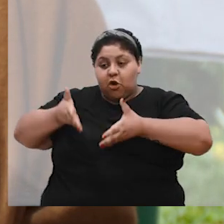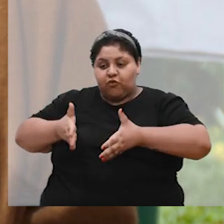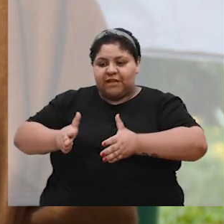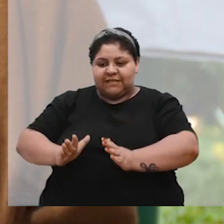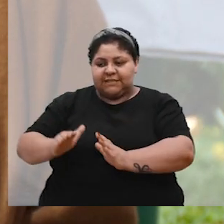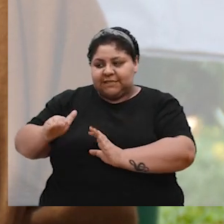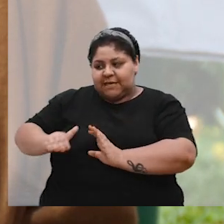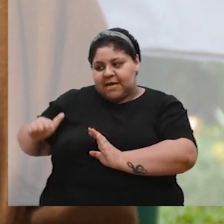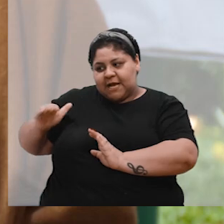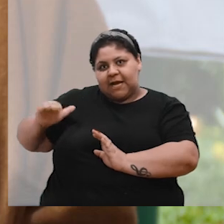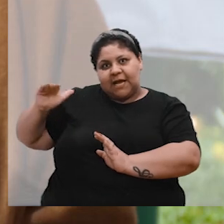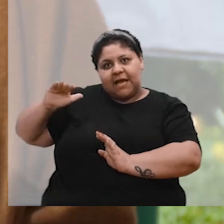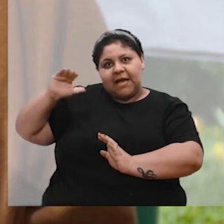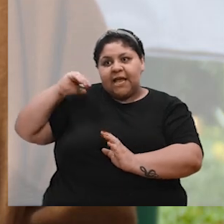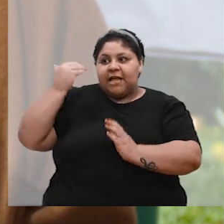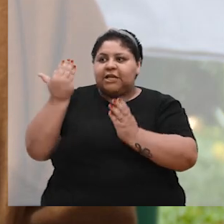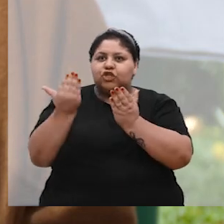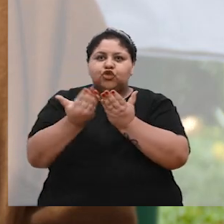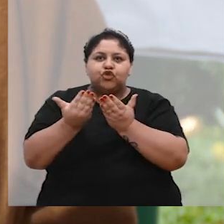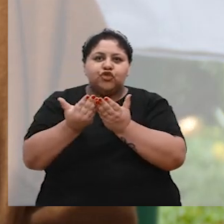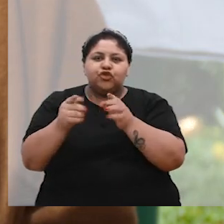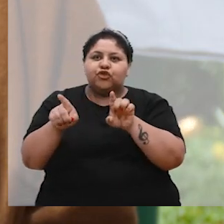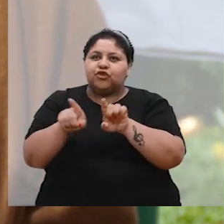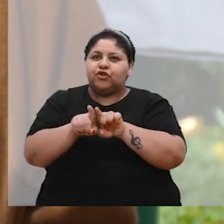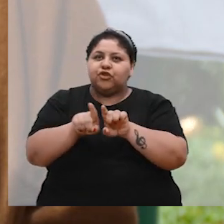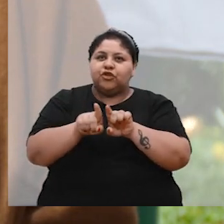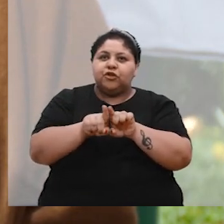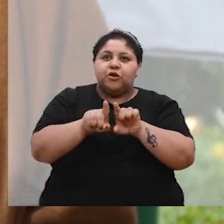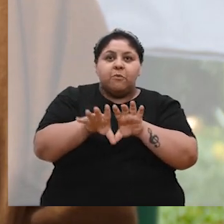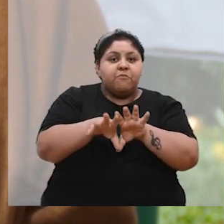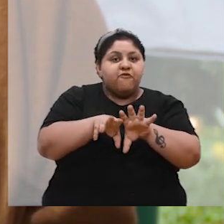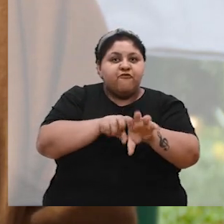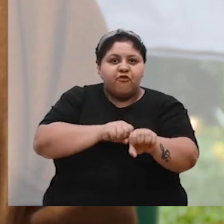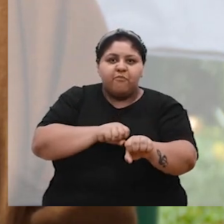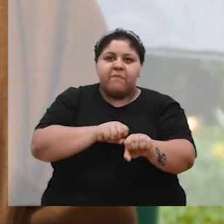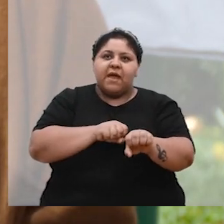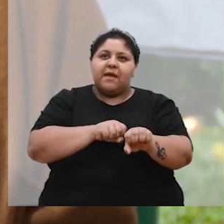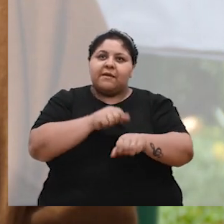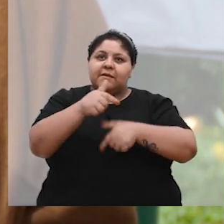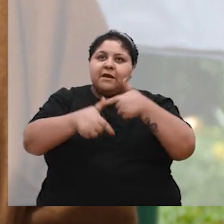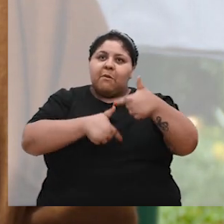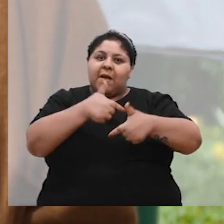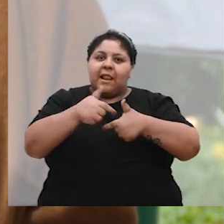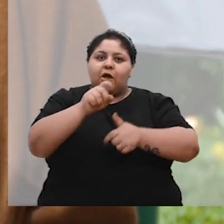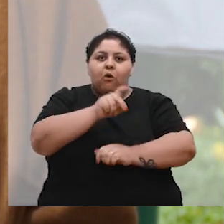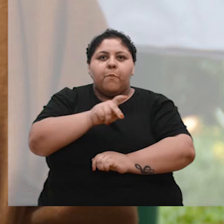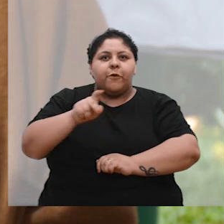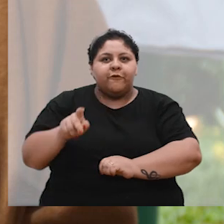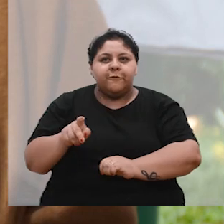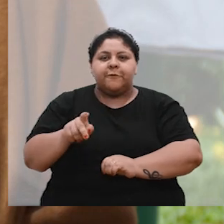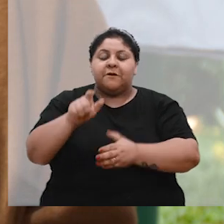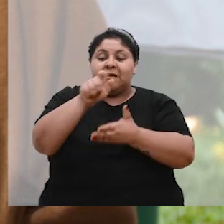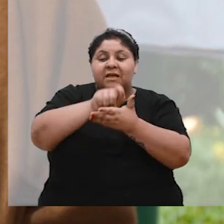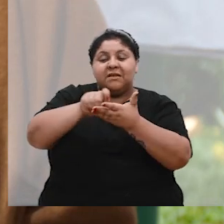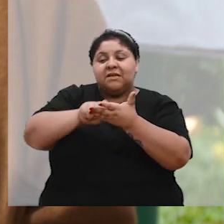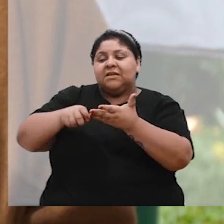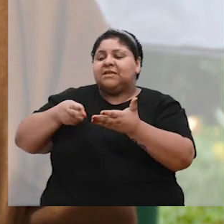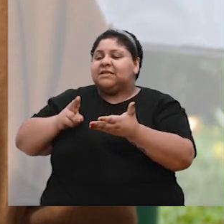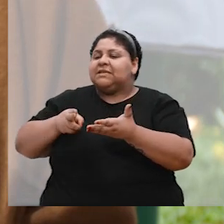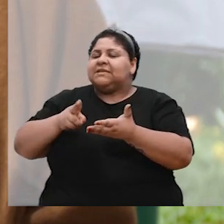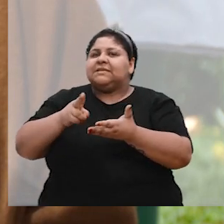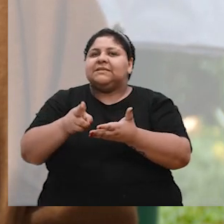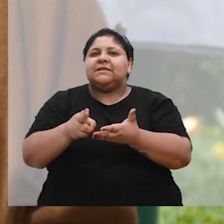cresci, onde estudei, fiz a minha faculdade, onde lecionei. E escrever é sempre aquele